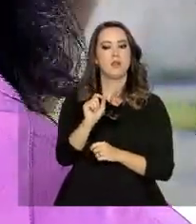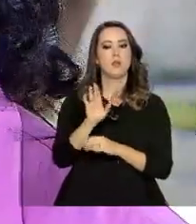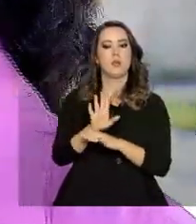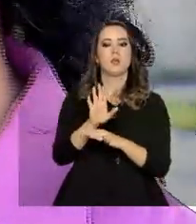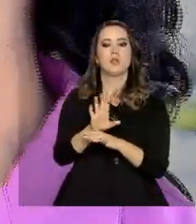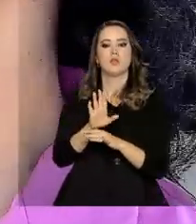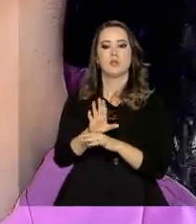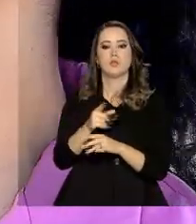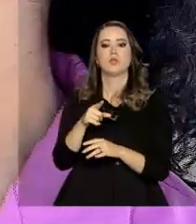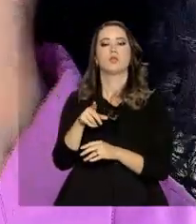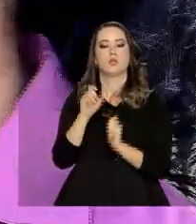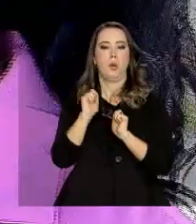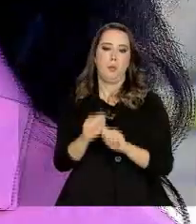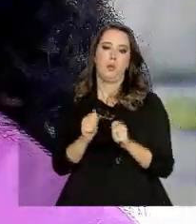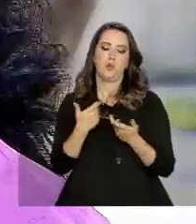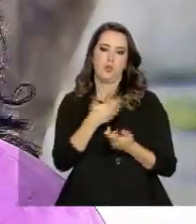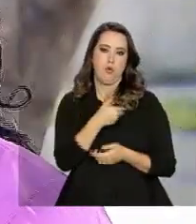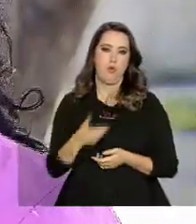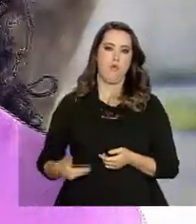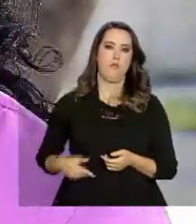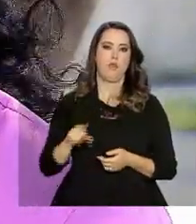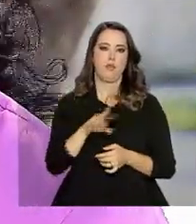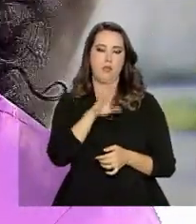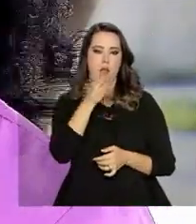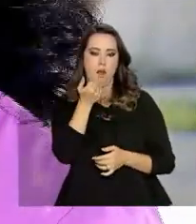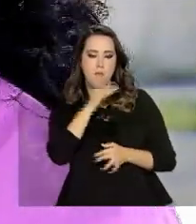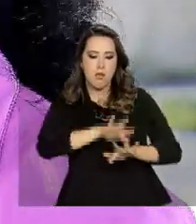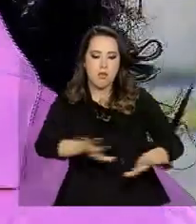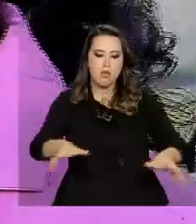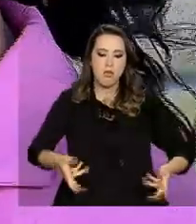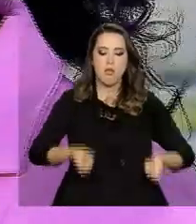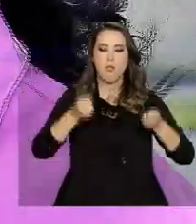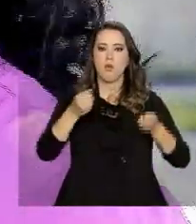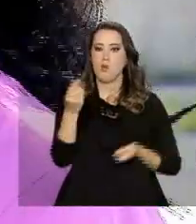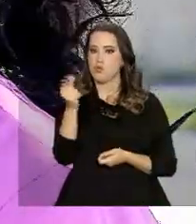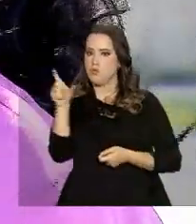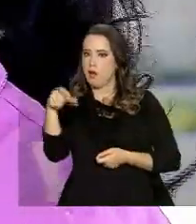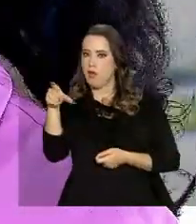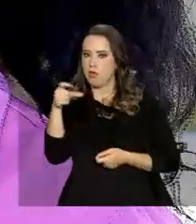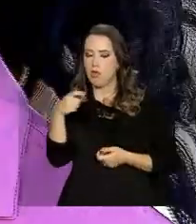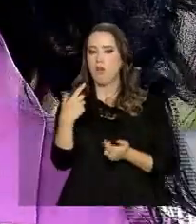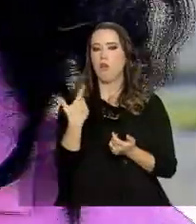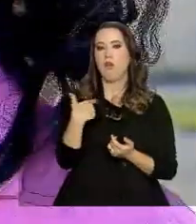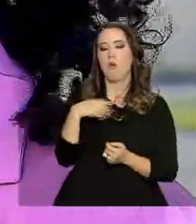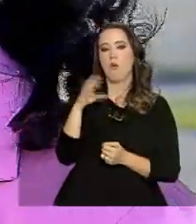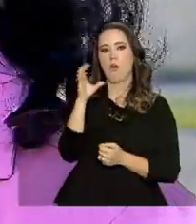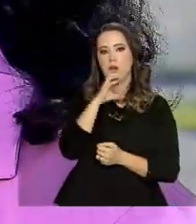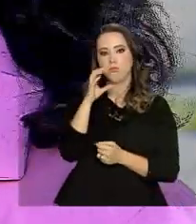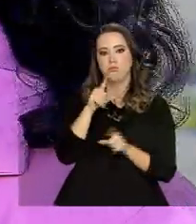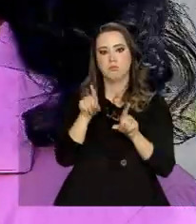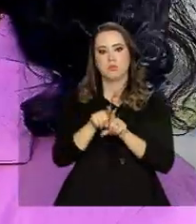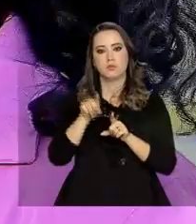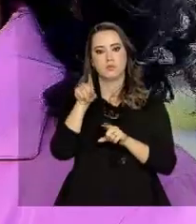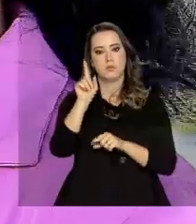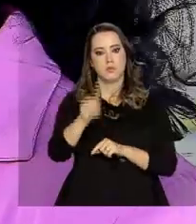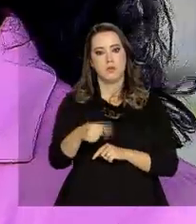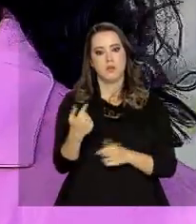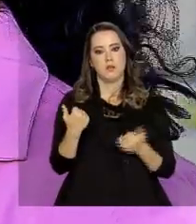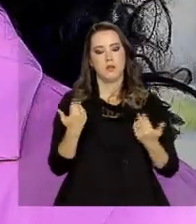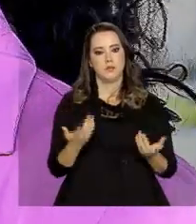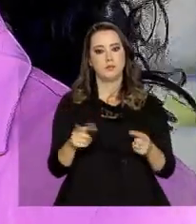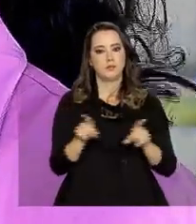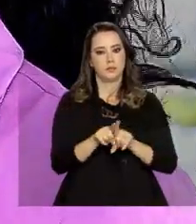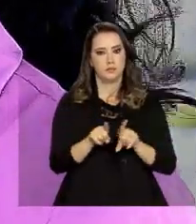auxílios para mim né quer a cesta básica o auxílio vulnerabilidade como alguma coisa na minha casa tudo e